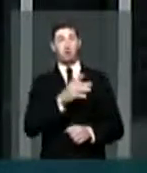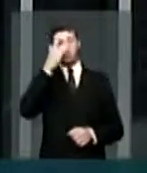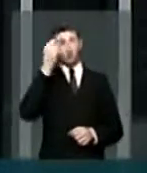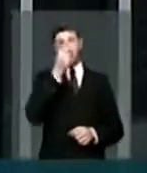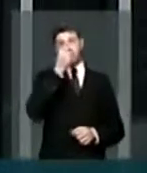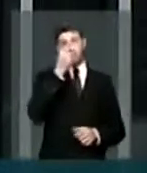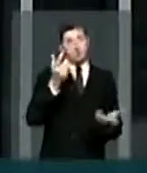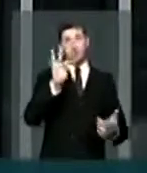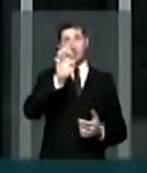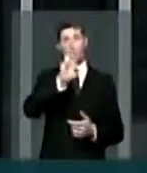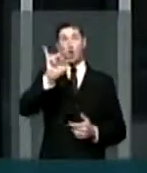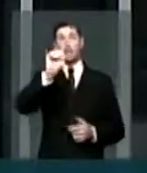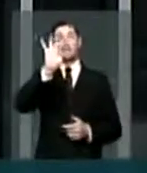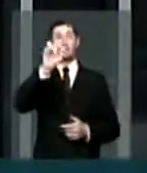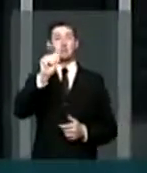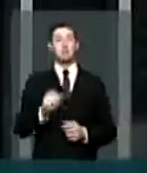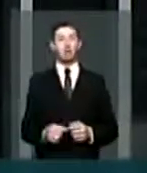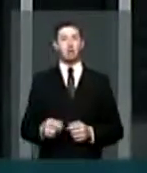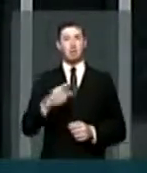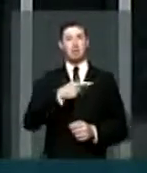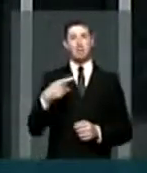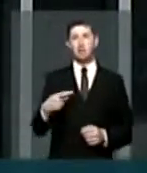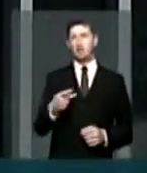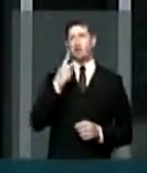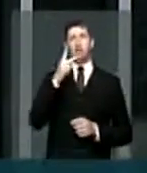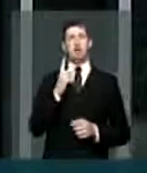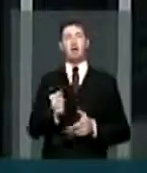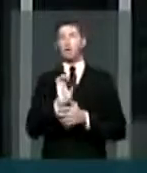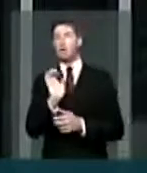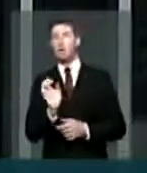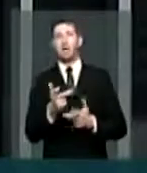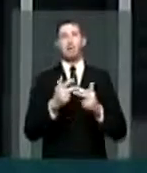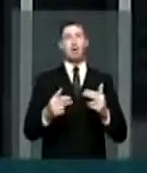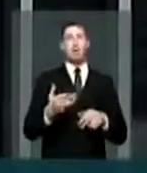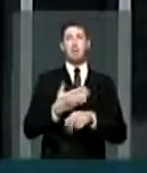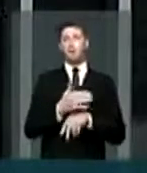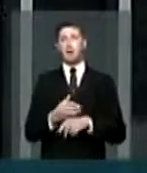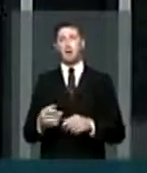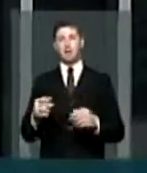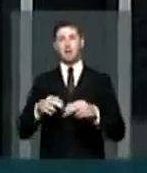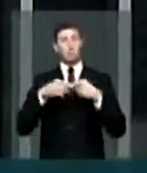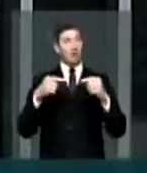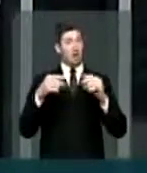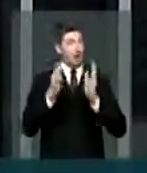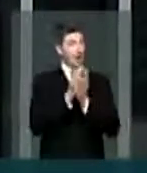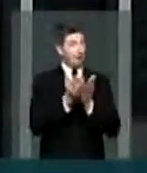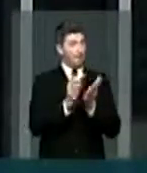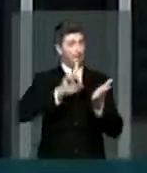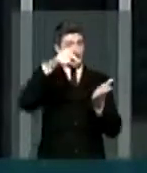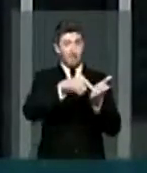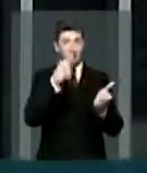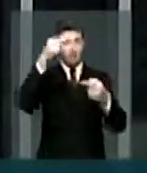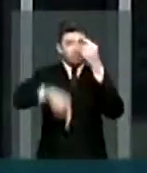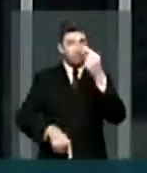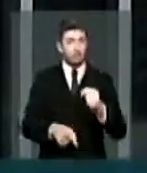evangélicos de terroristas, quando o pastor pregar sobre o homossexualismo e suas práticas perante a Bíblia Sagrada. Da forma que